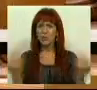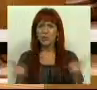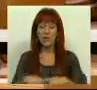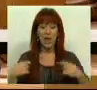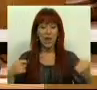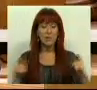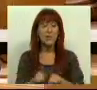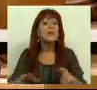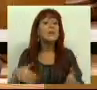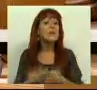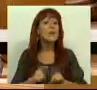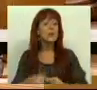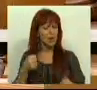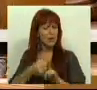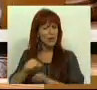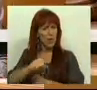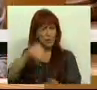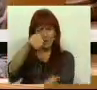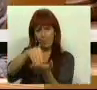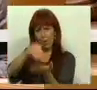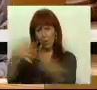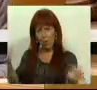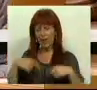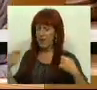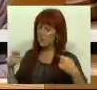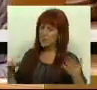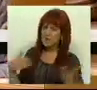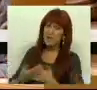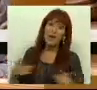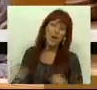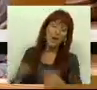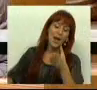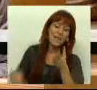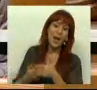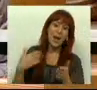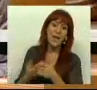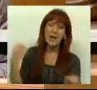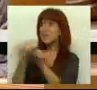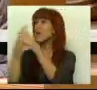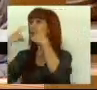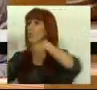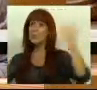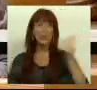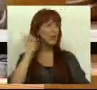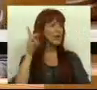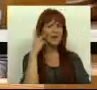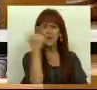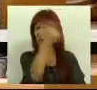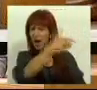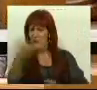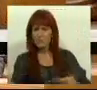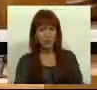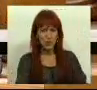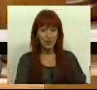Há despesa que serve para combater a pobreza. Há despesa que serve para gerar serviços públicos e qualidade de vida aos